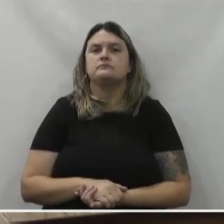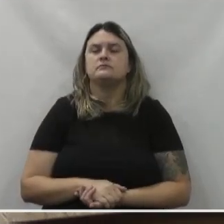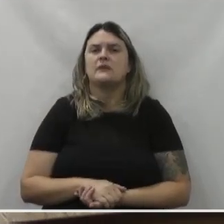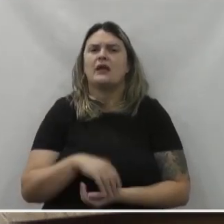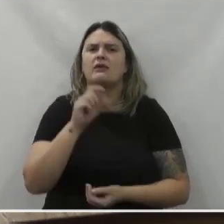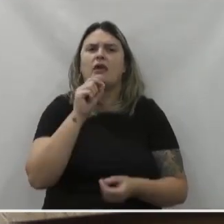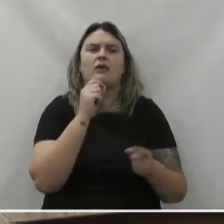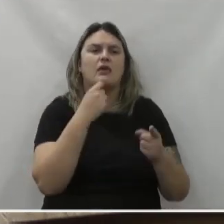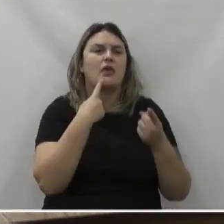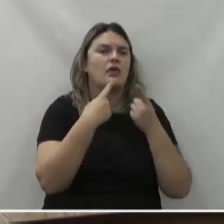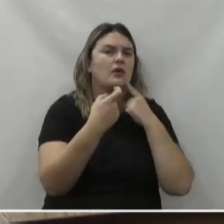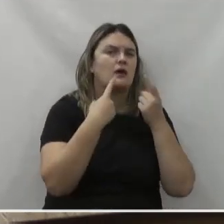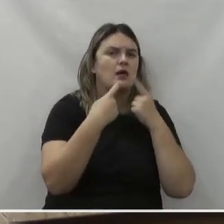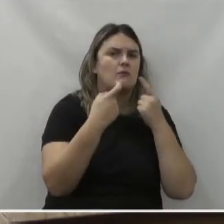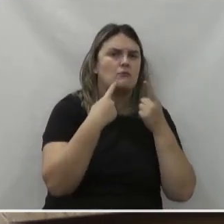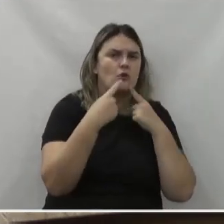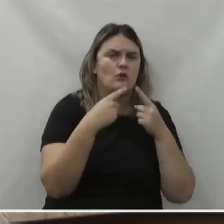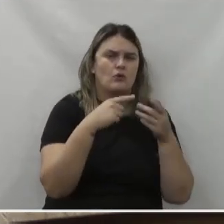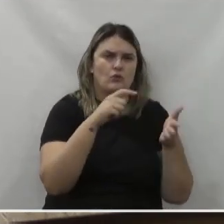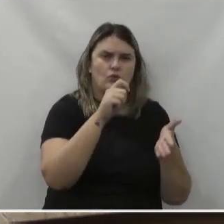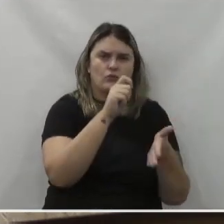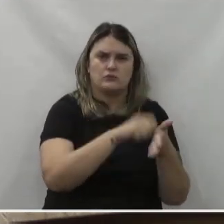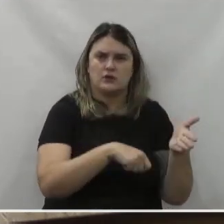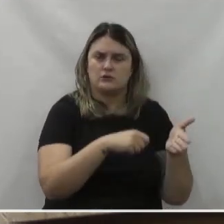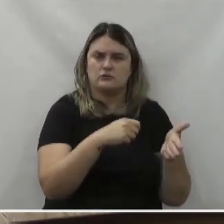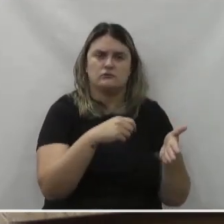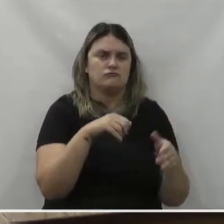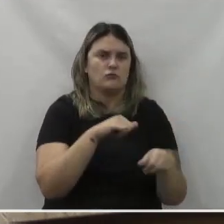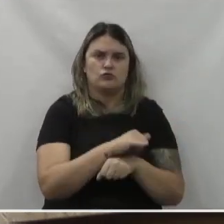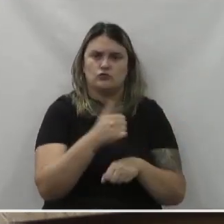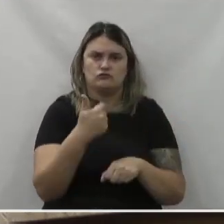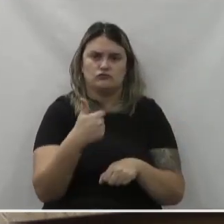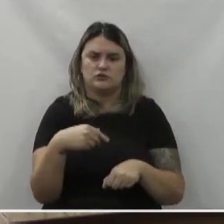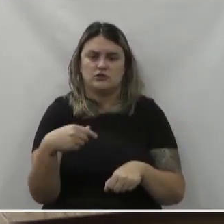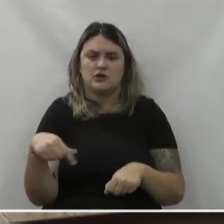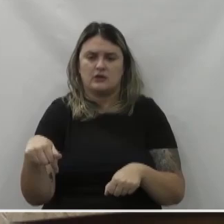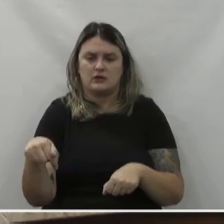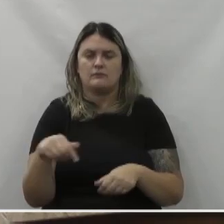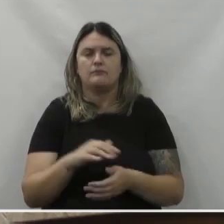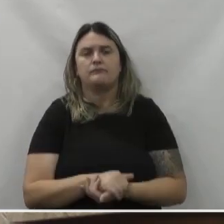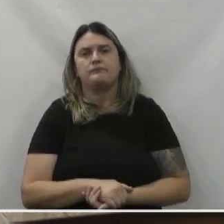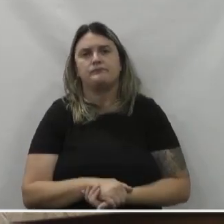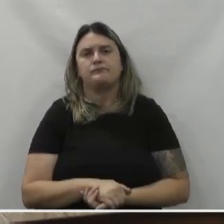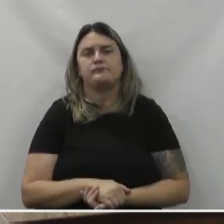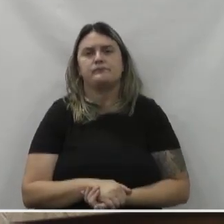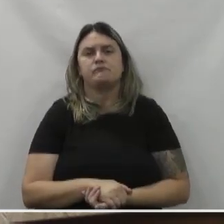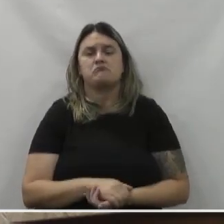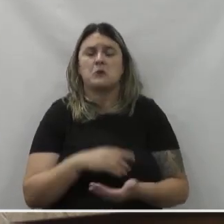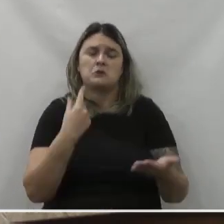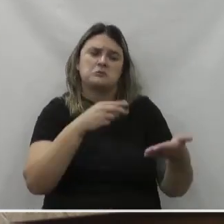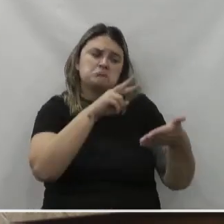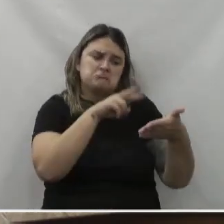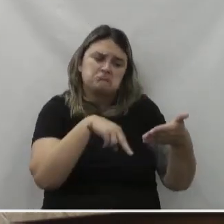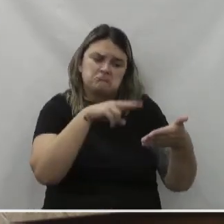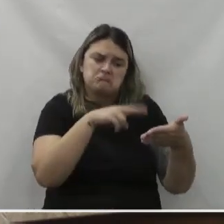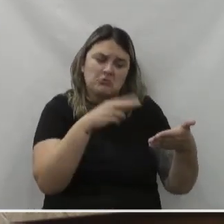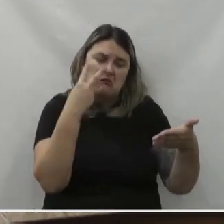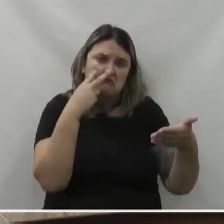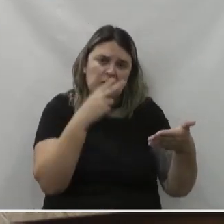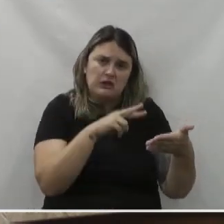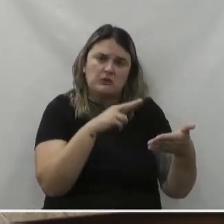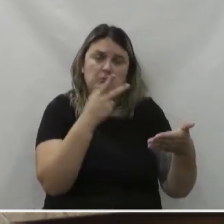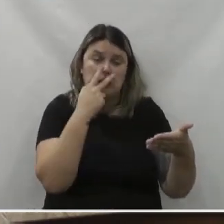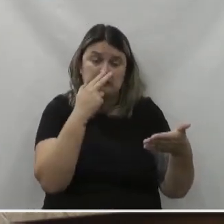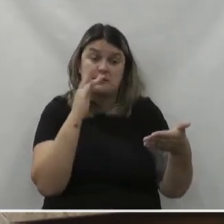do contrato não estavam naquele dia, né? Teve coisas que a gente veio aqui, olhou, as